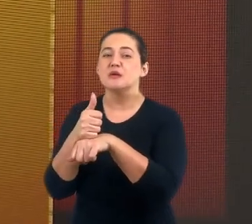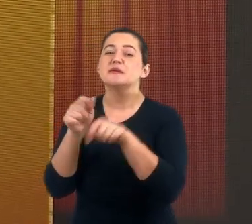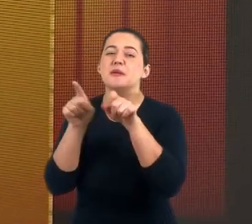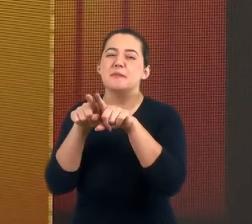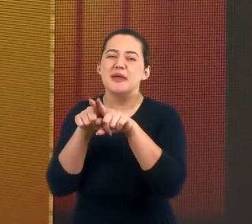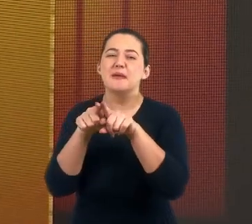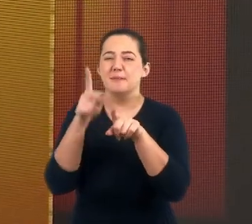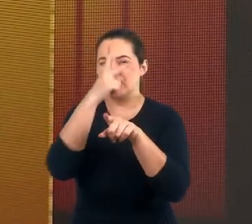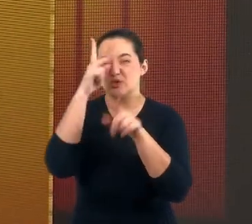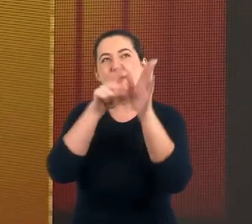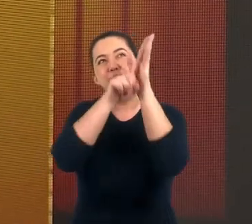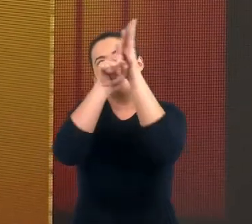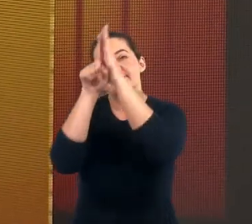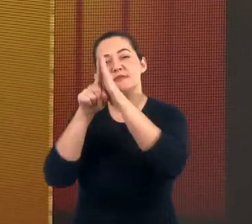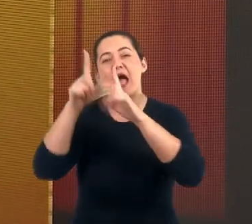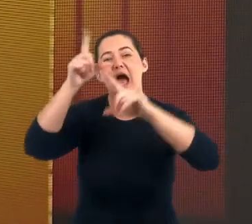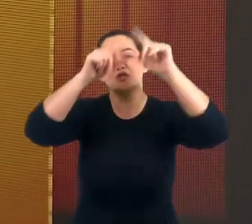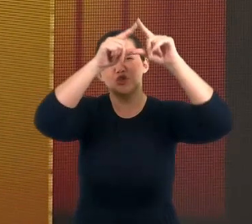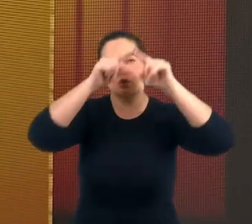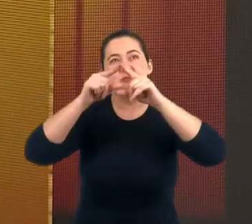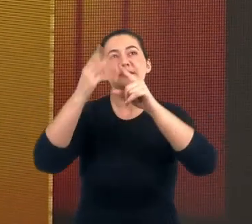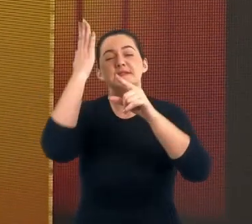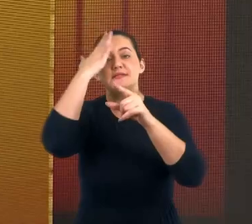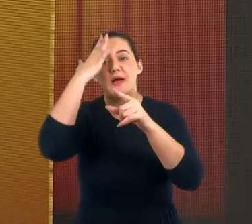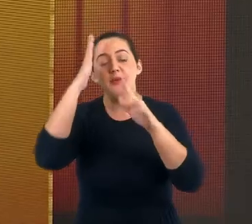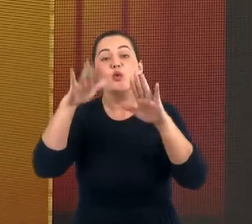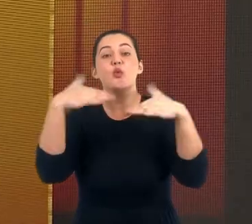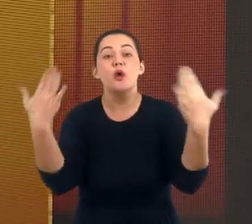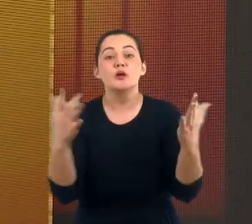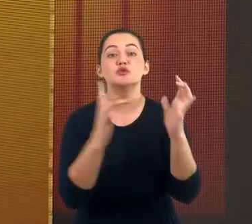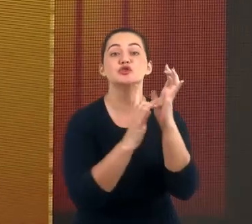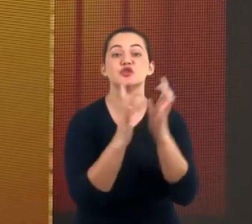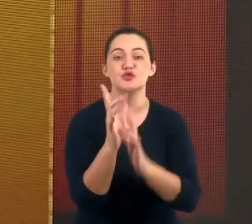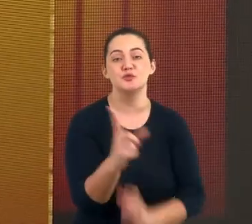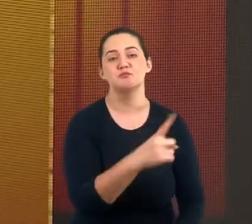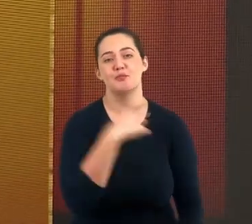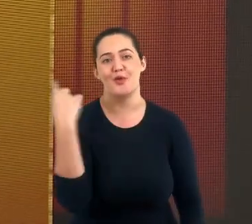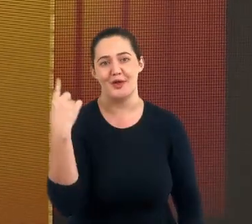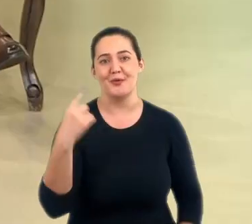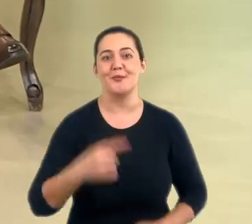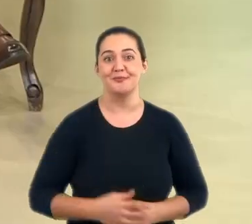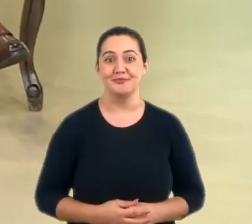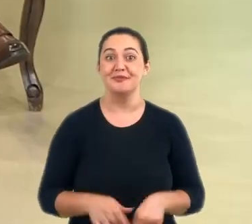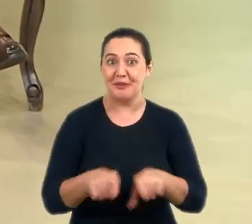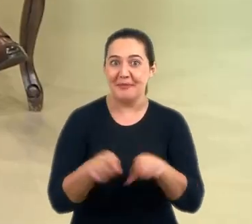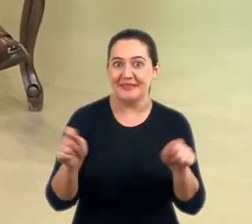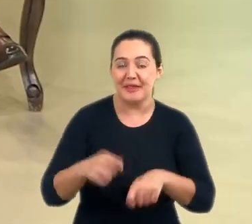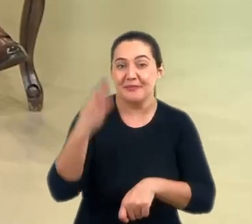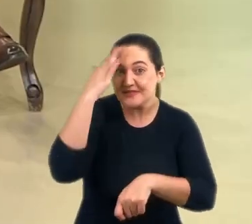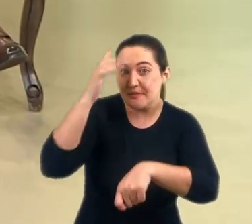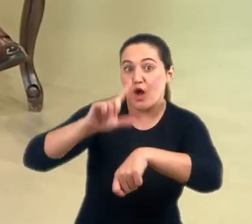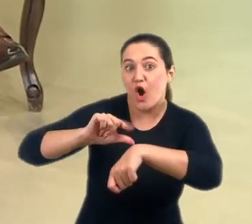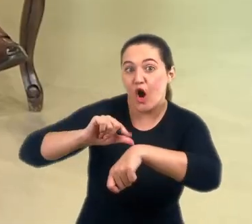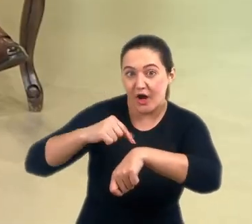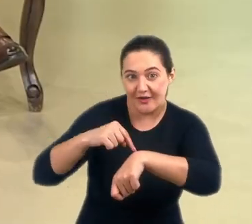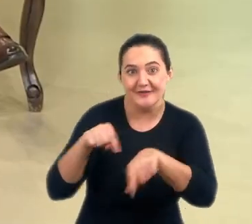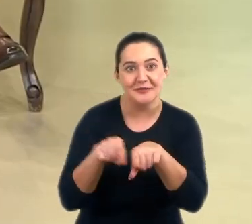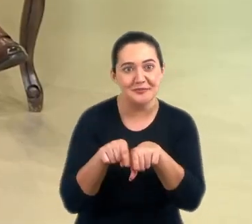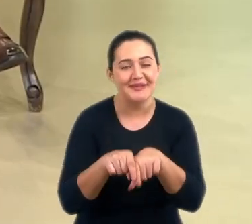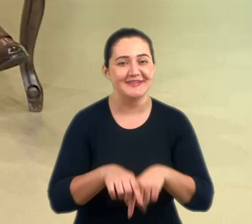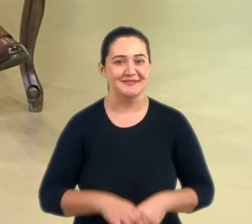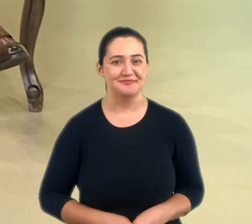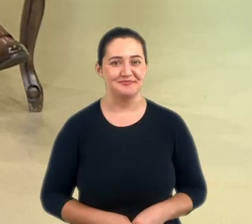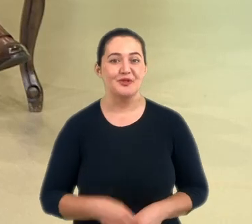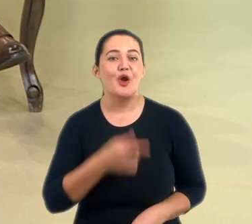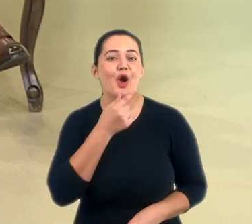precisar quando Jesus foi morto, até a hora. Eu vou explicar isso para você e este foi um grande insight